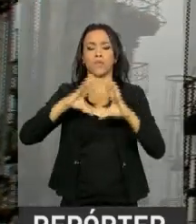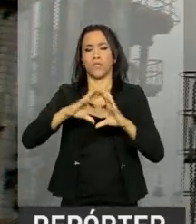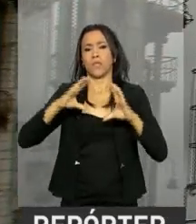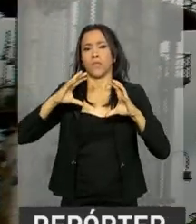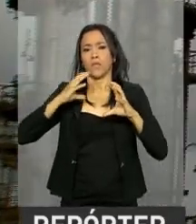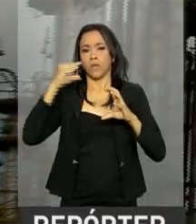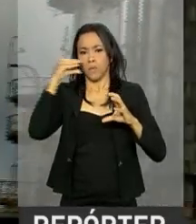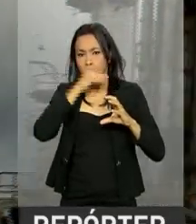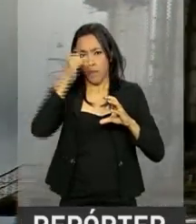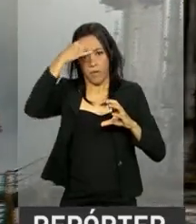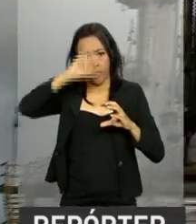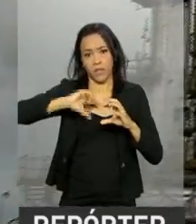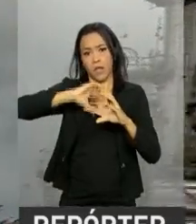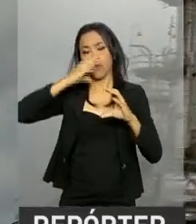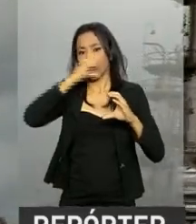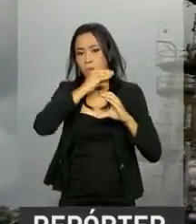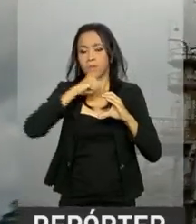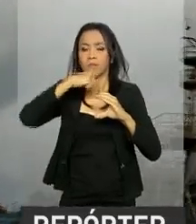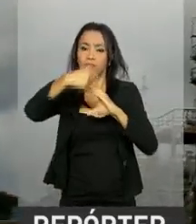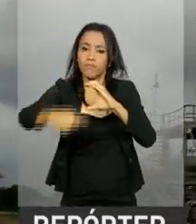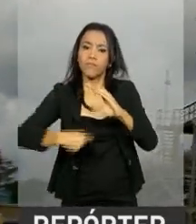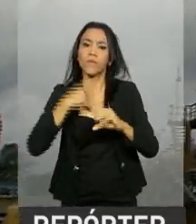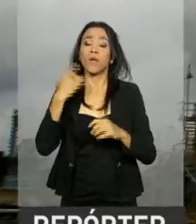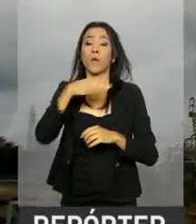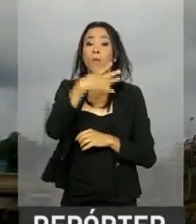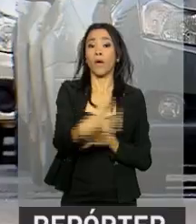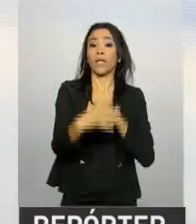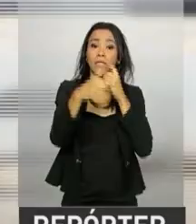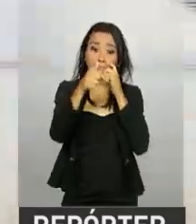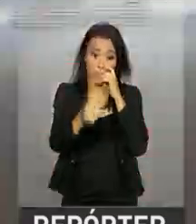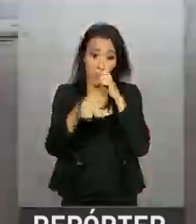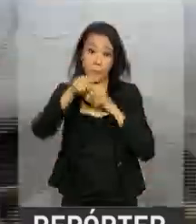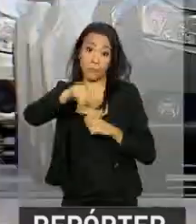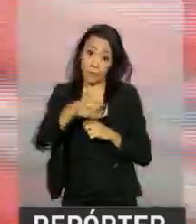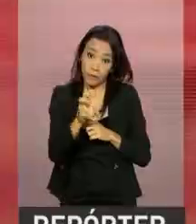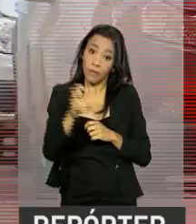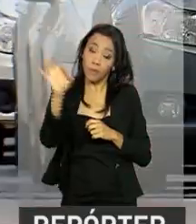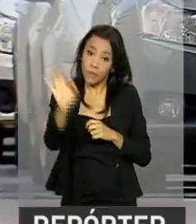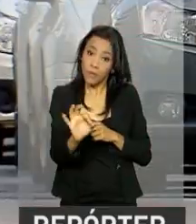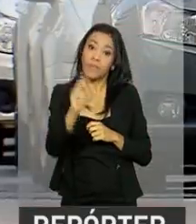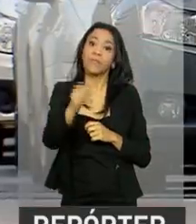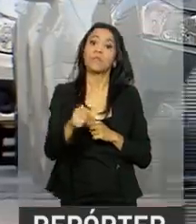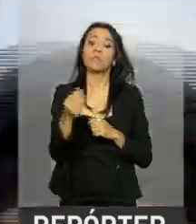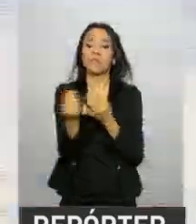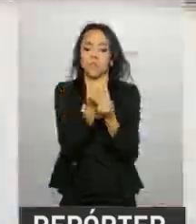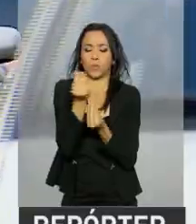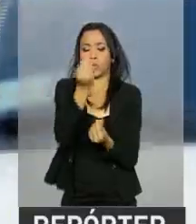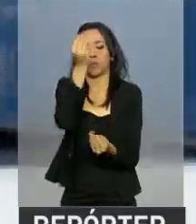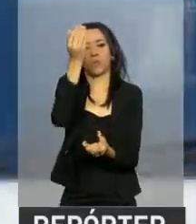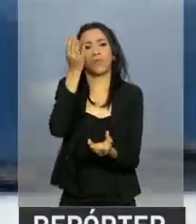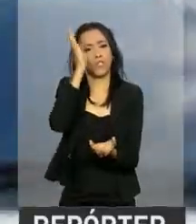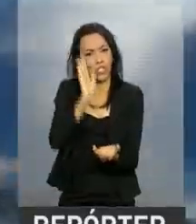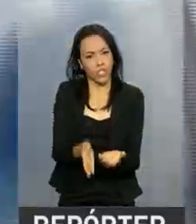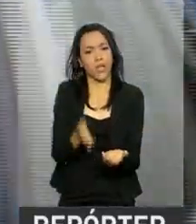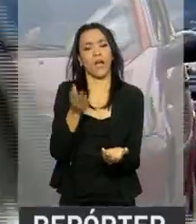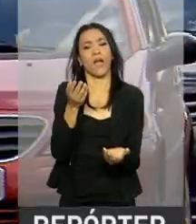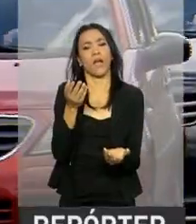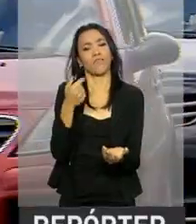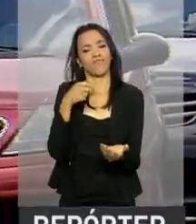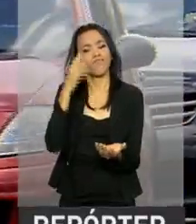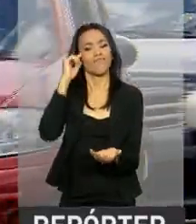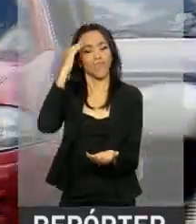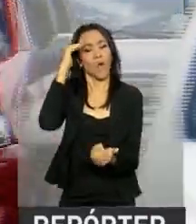países que representam 47,5 por das emissões de gases de efeito estufa já confirmaram a